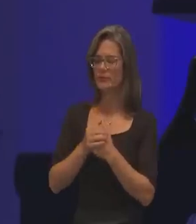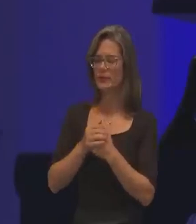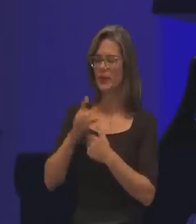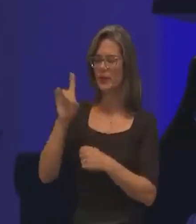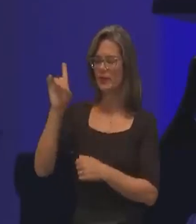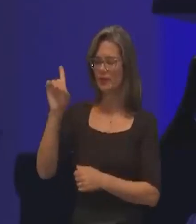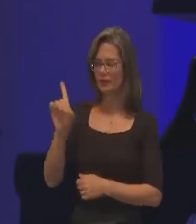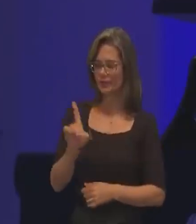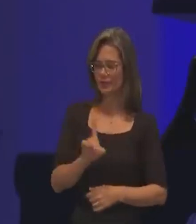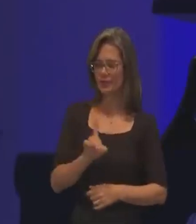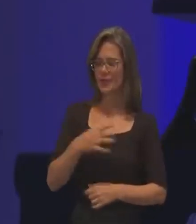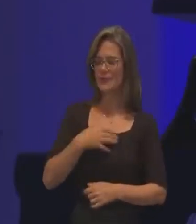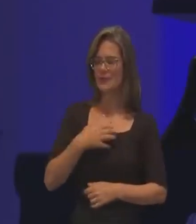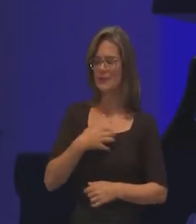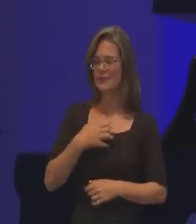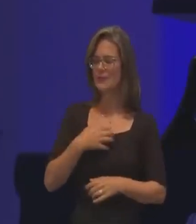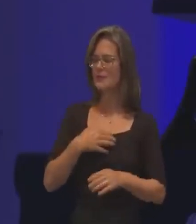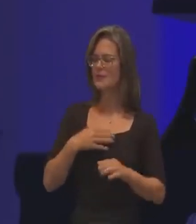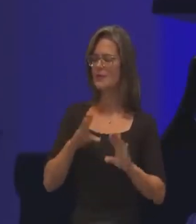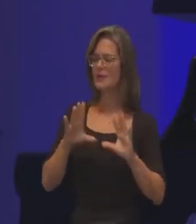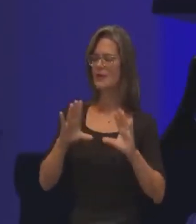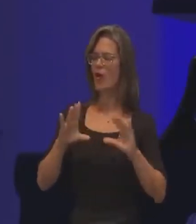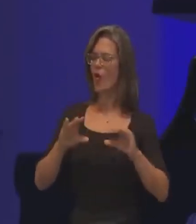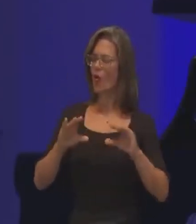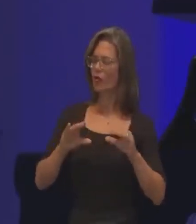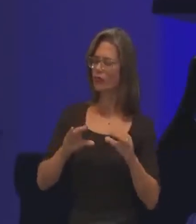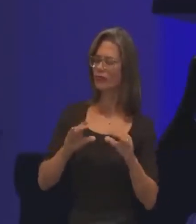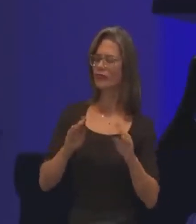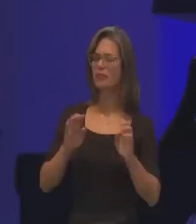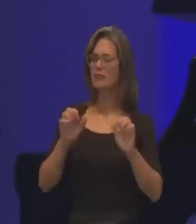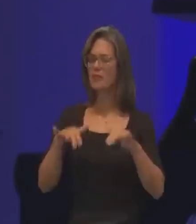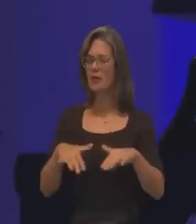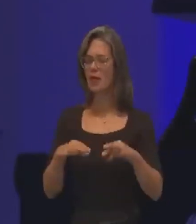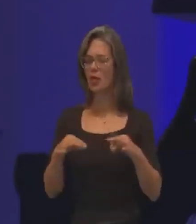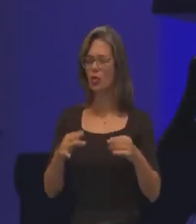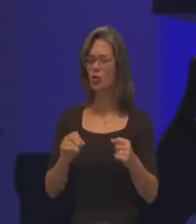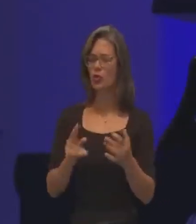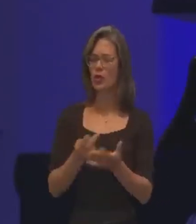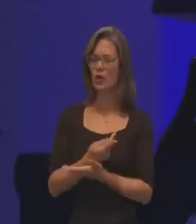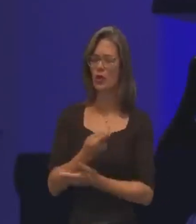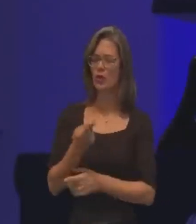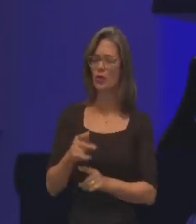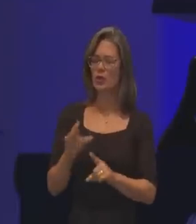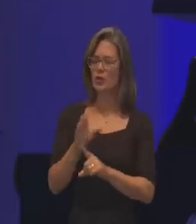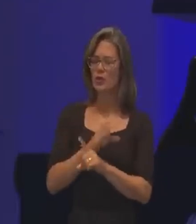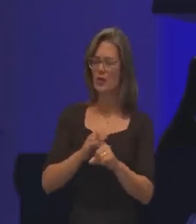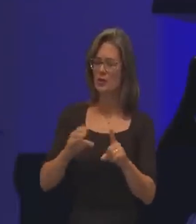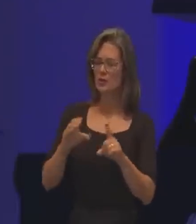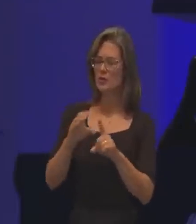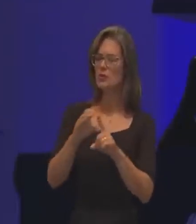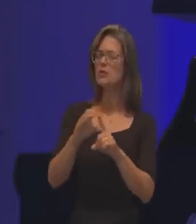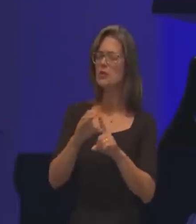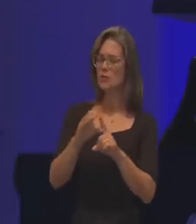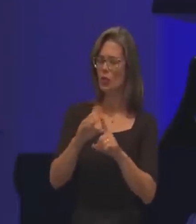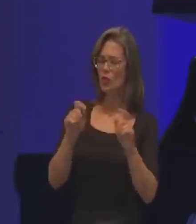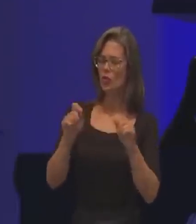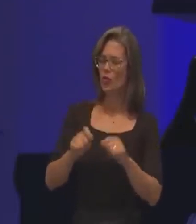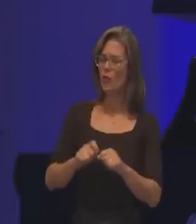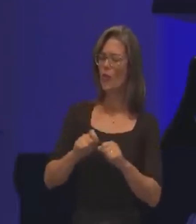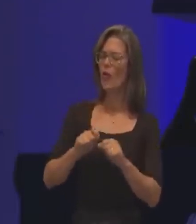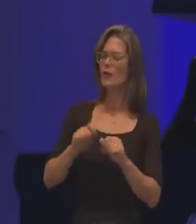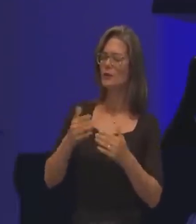lugar. Todos os pensamentos, ações que possam nos impedir de compreender